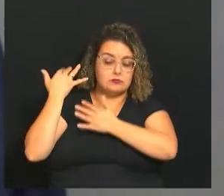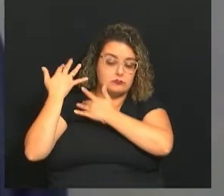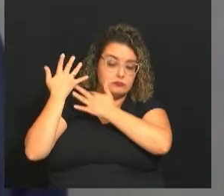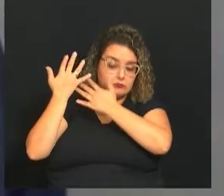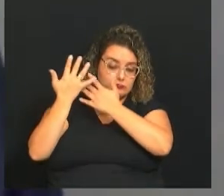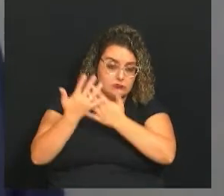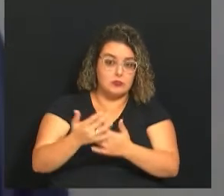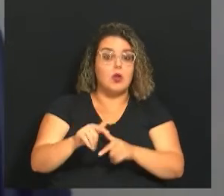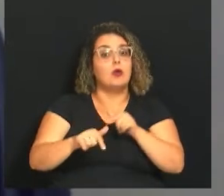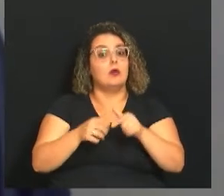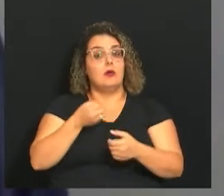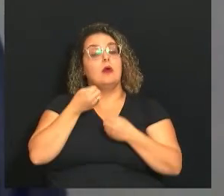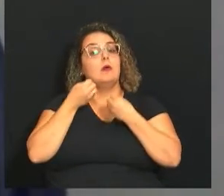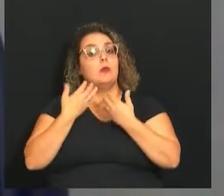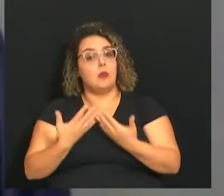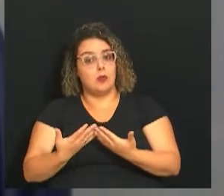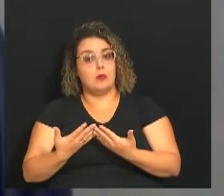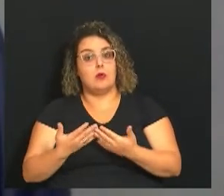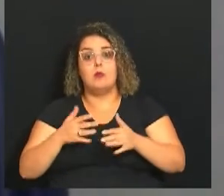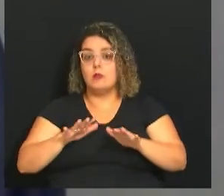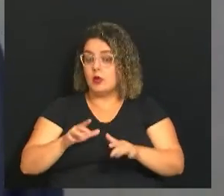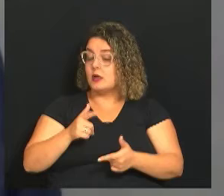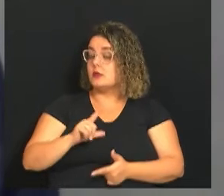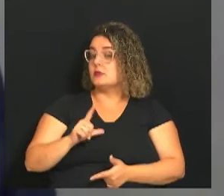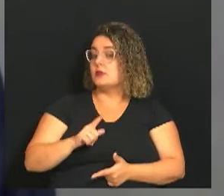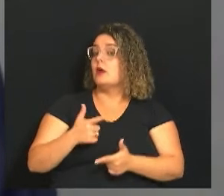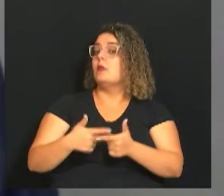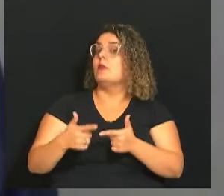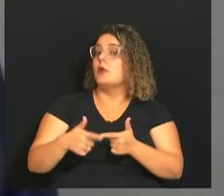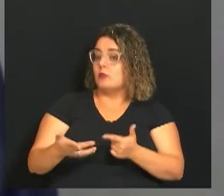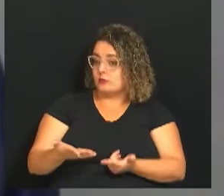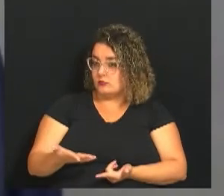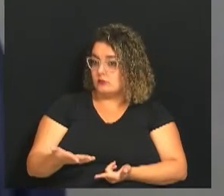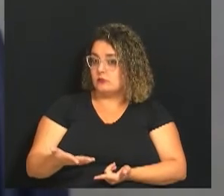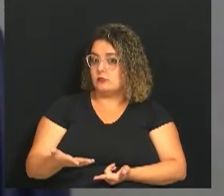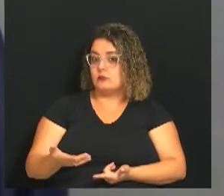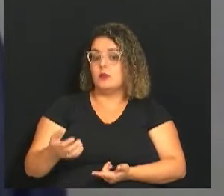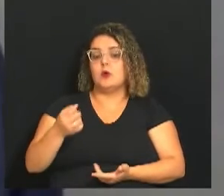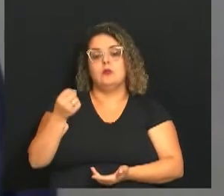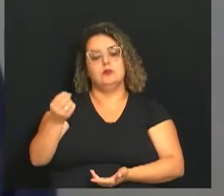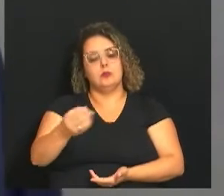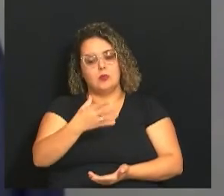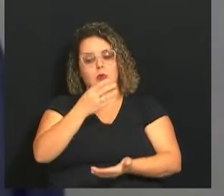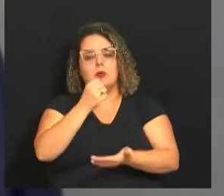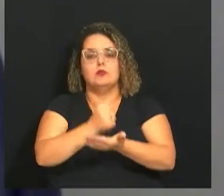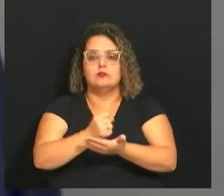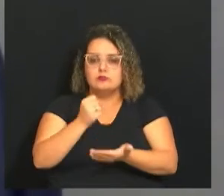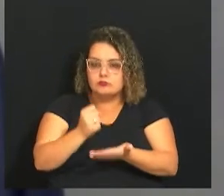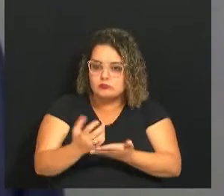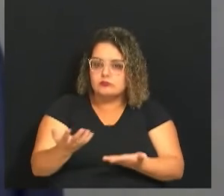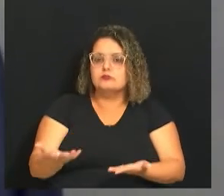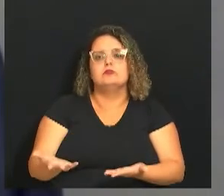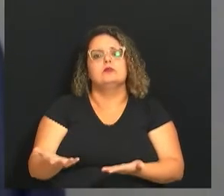feito, mas sofre com esse problema e vai ter que contratar um novo funcionário. Isso demanda outros custos para a